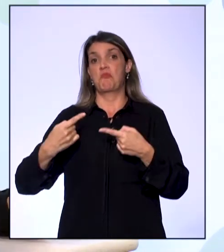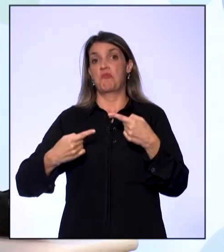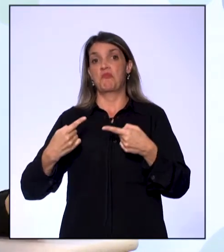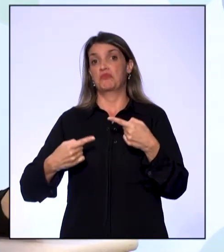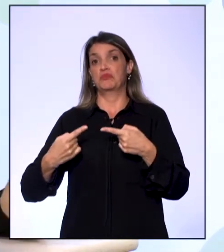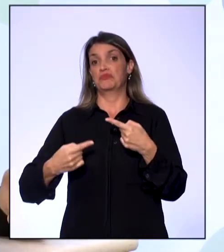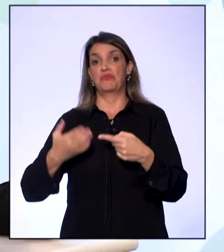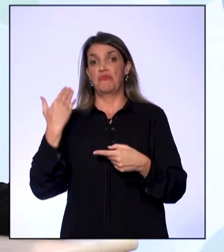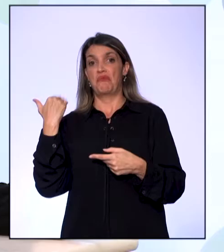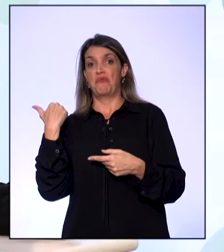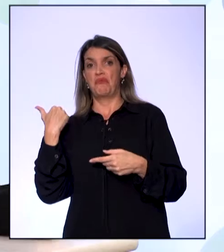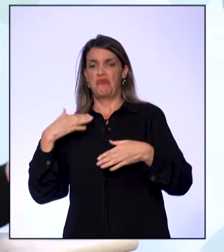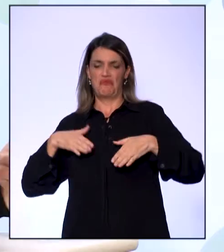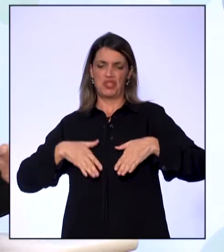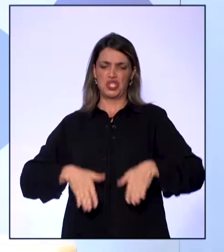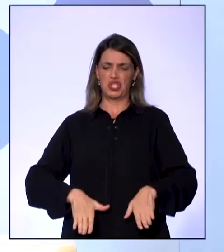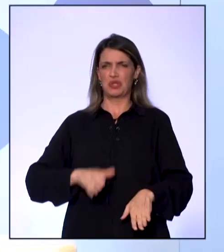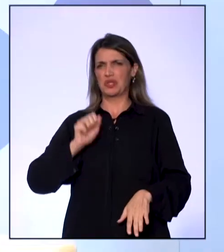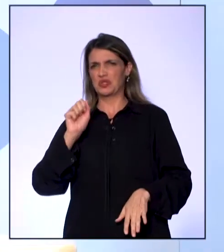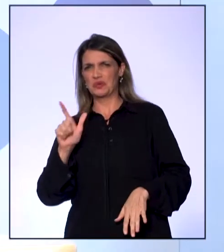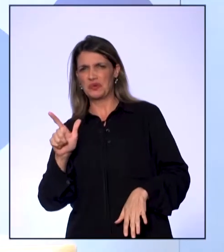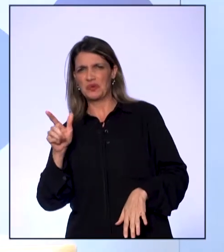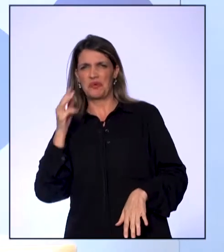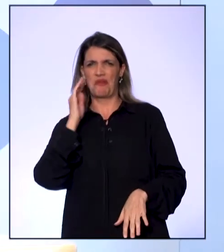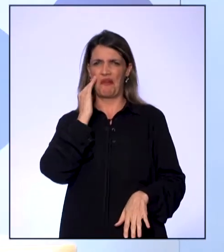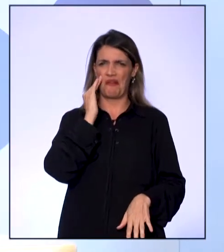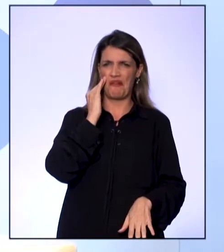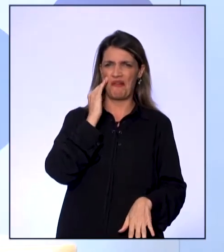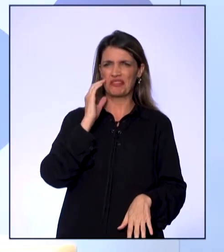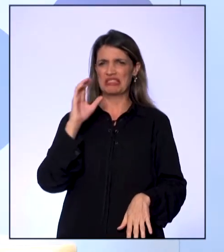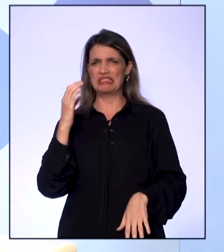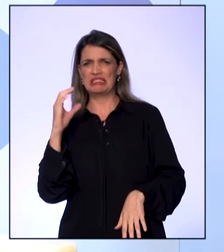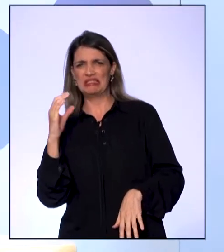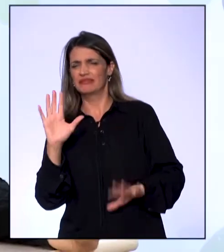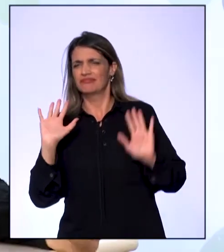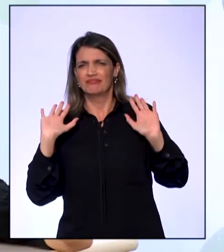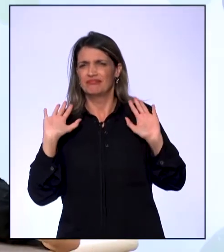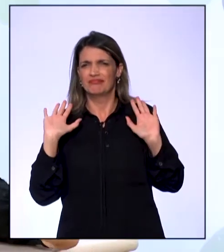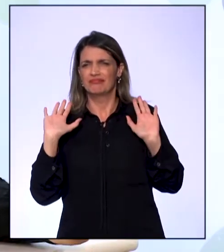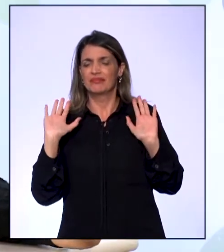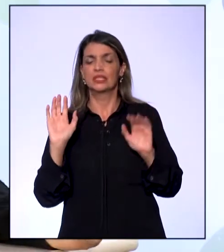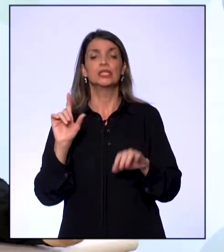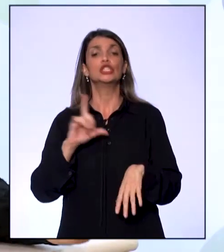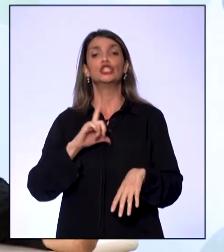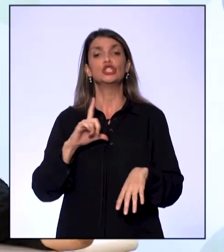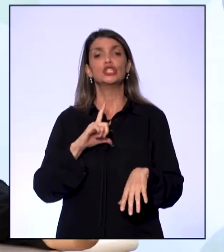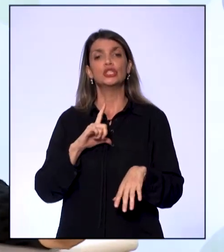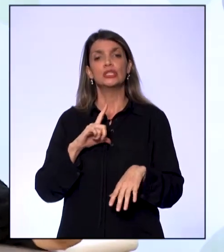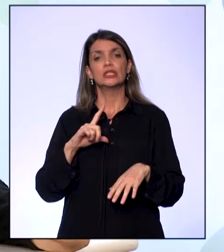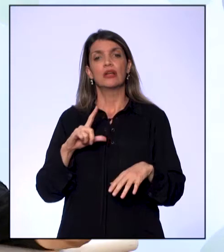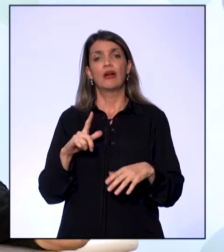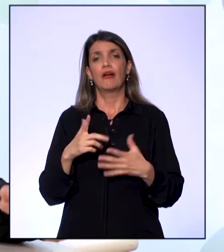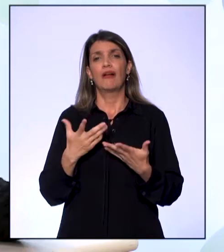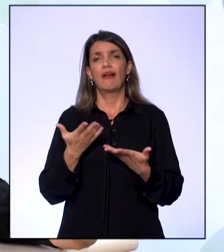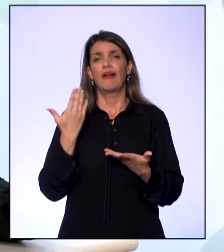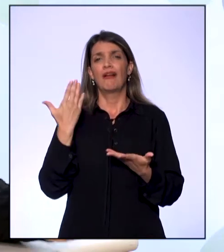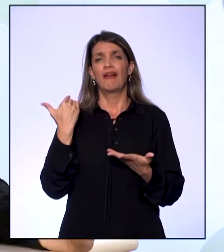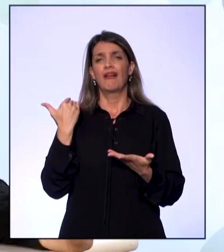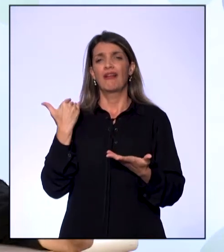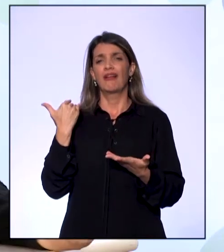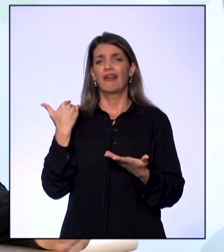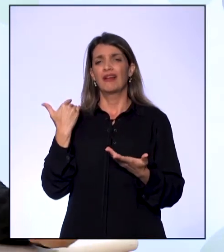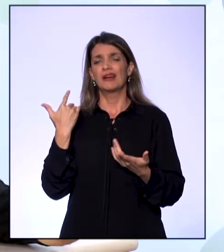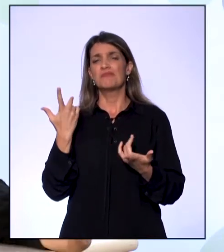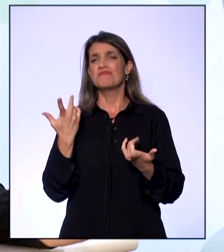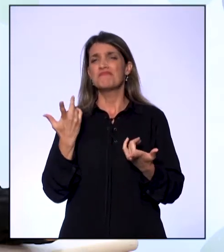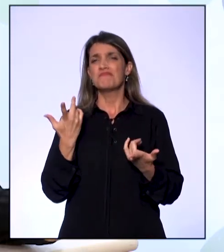era azul ou o vestido era rosa, cinza. Então você tinha esse movimento dentro dessa questão. Era uma questão polêmica analisada dessa